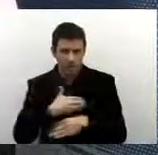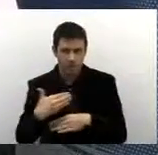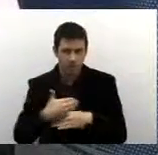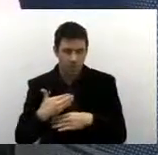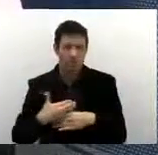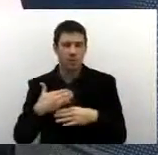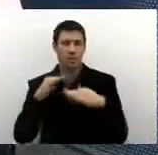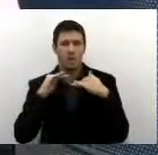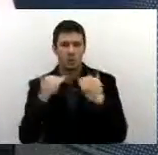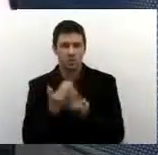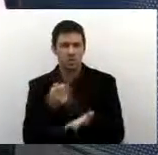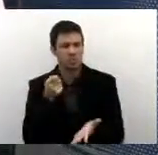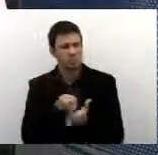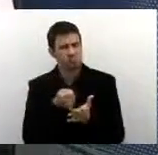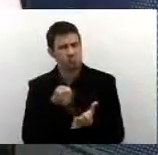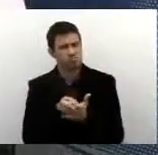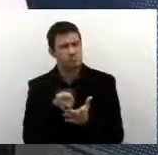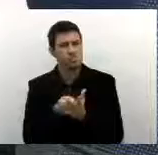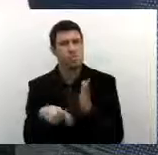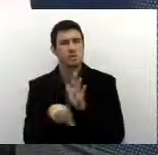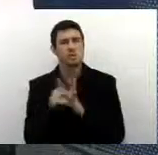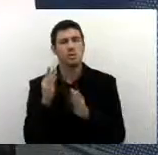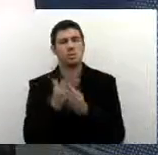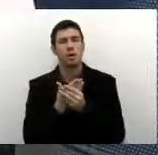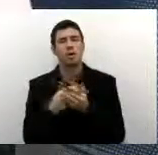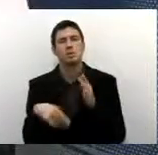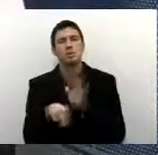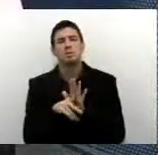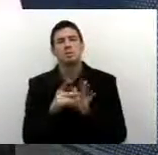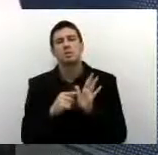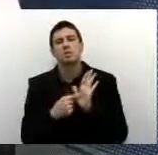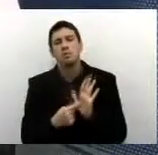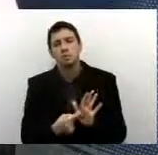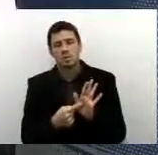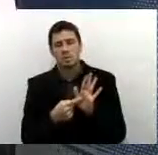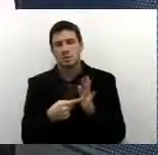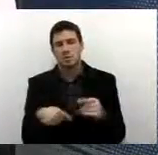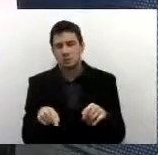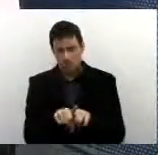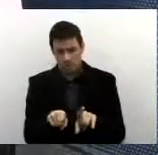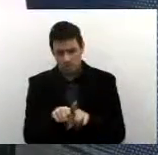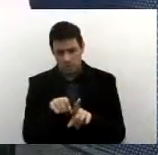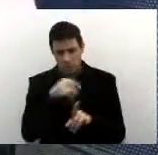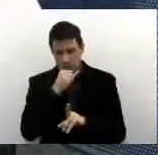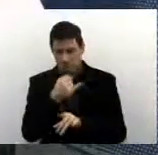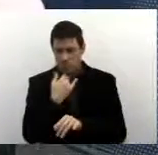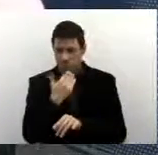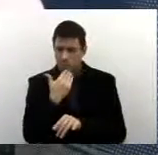também, cobrar as pastas que vão estar aqui sendo, não digo